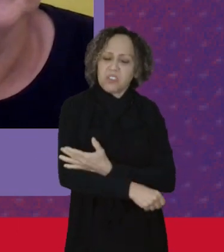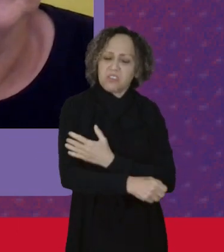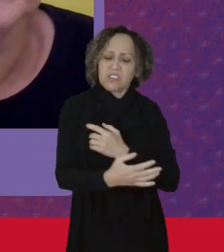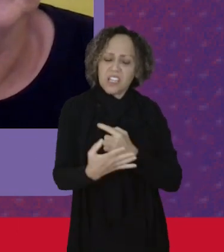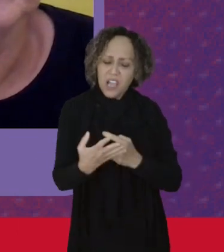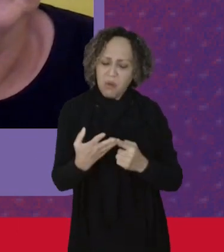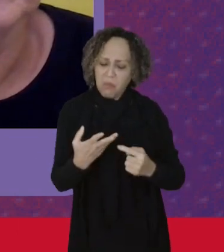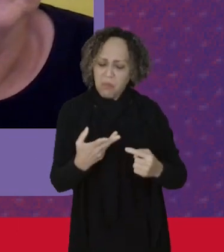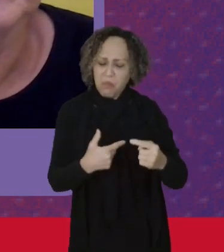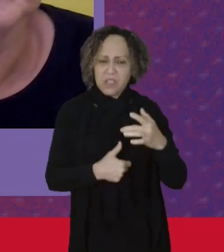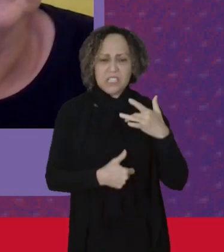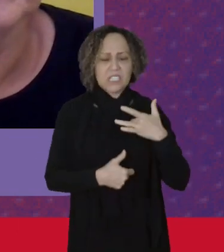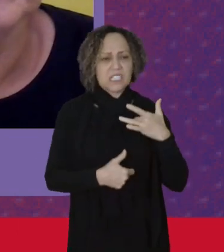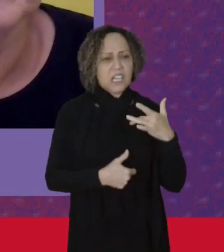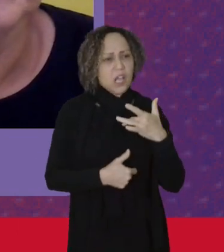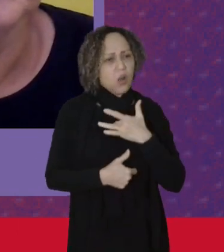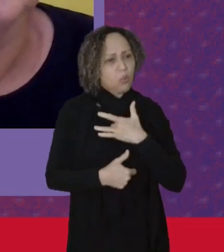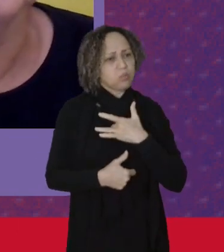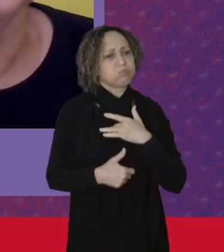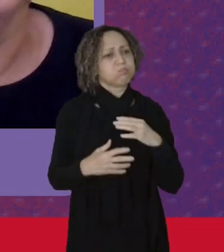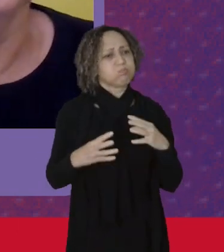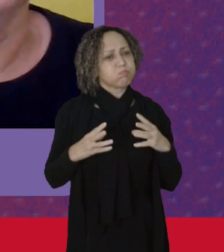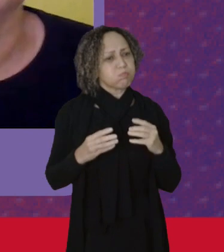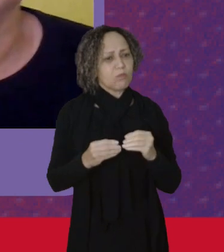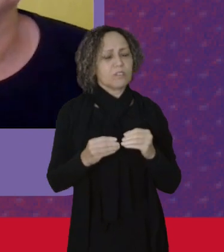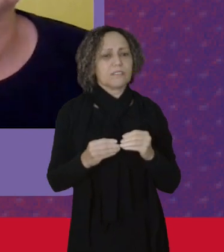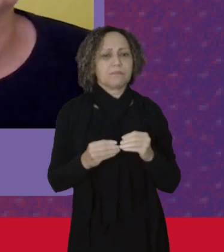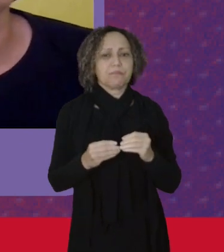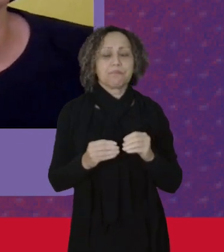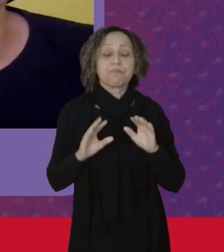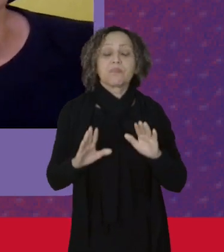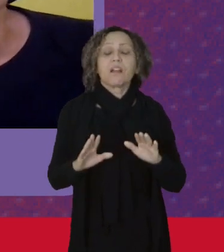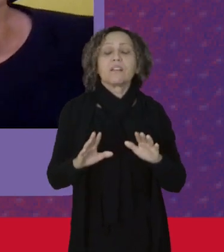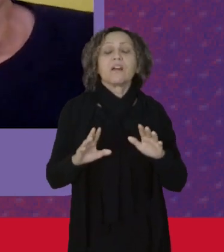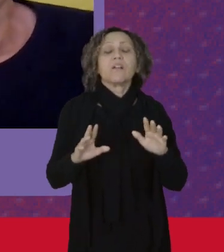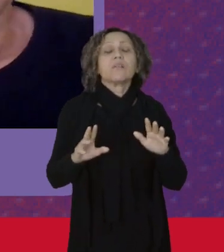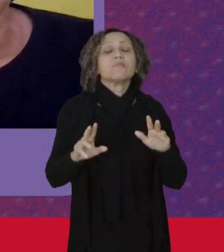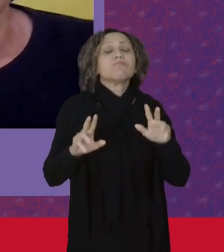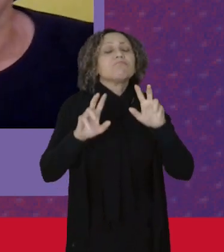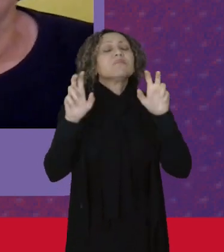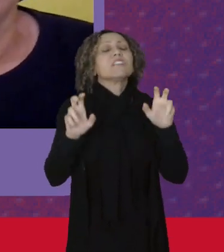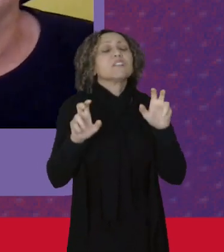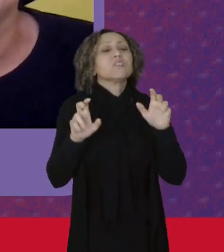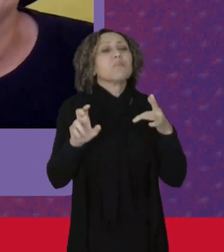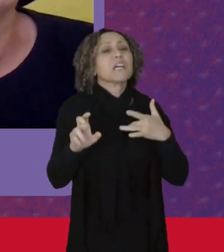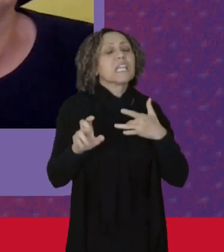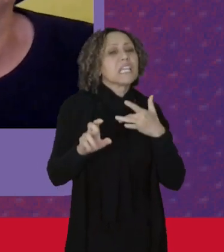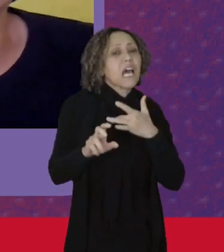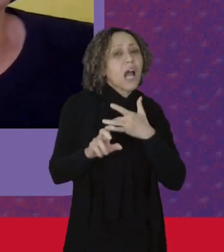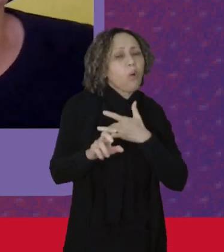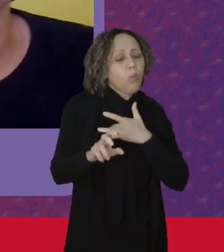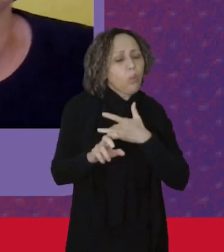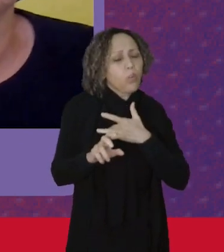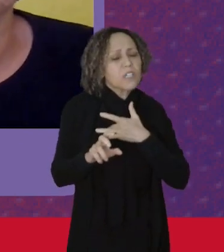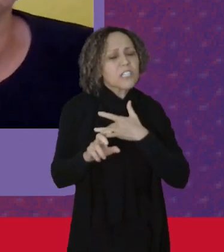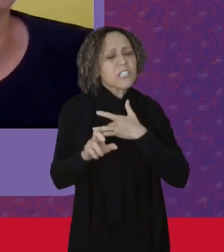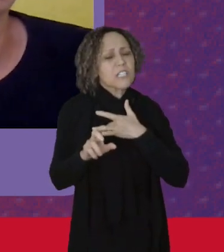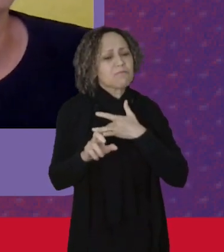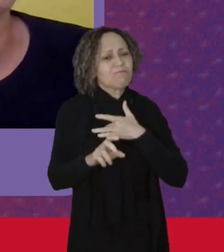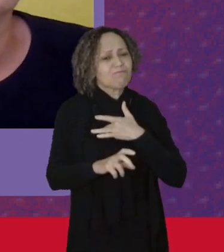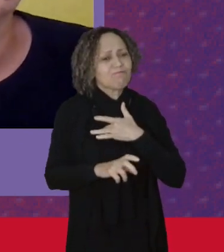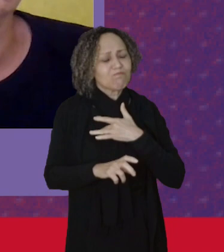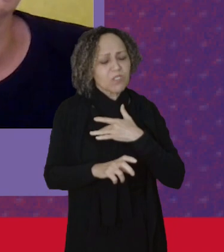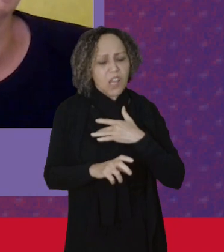queria que a gente conversasse um pouco sobre essa questão da saúde integral das mulheres. A gente tem